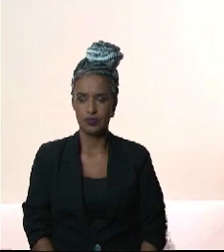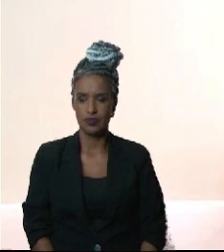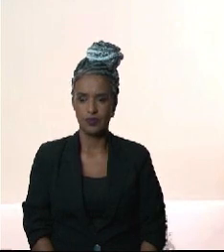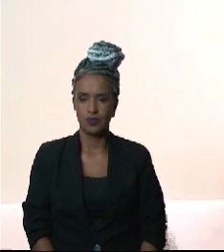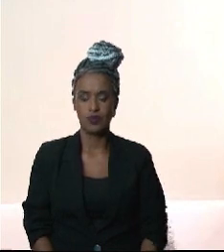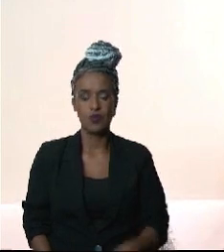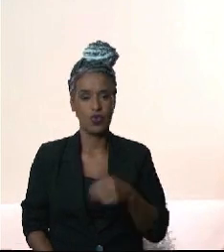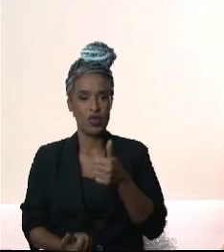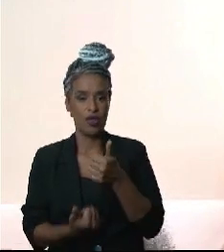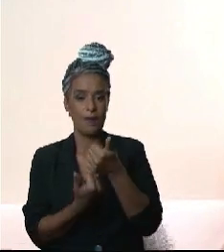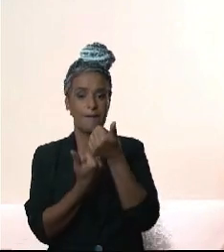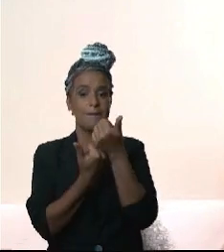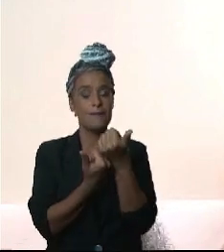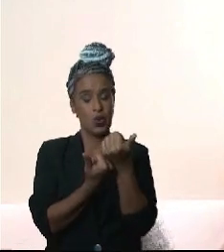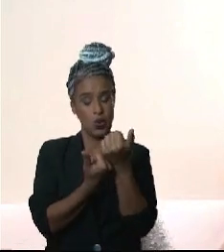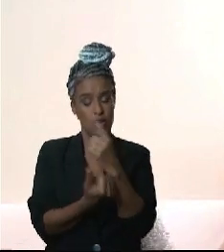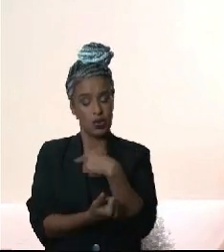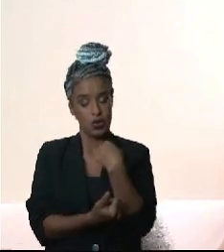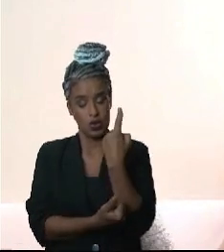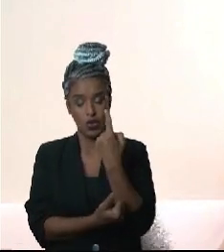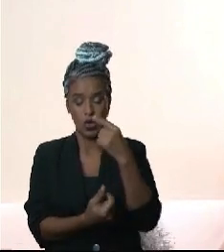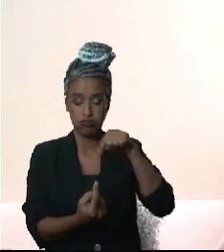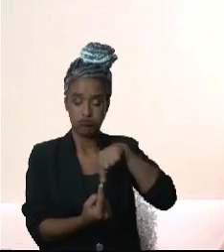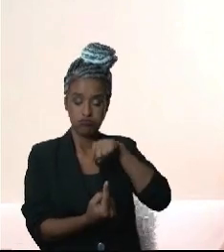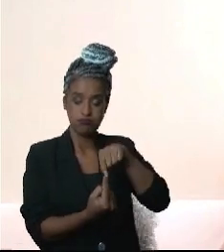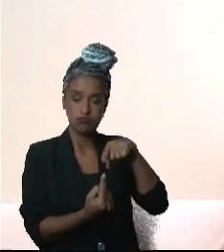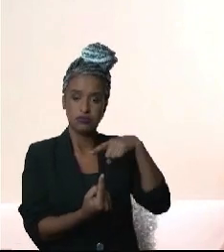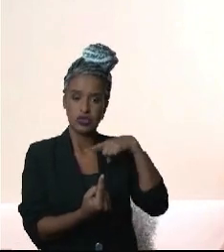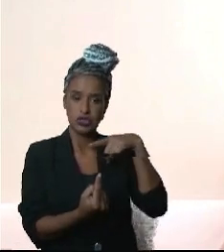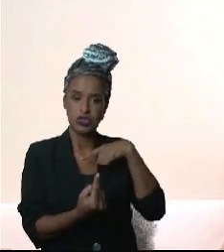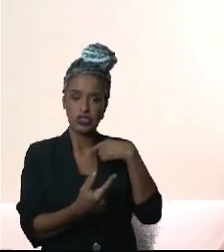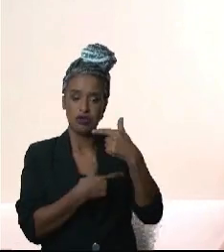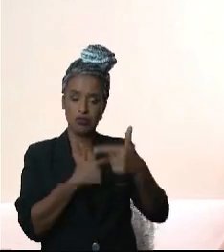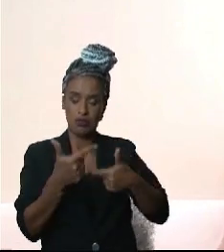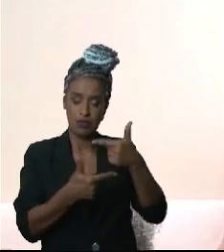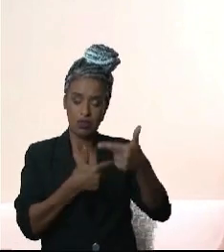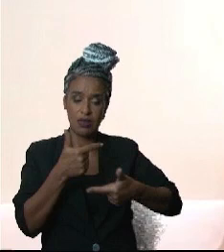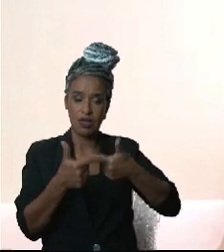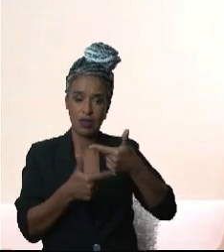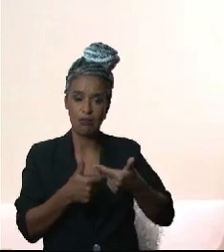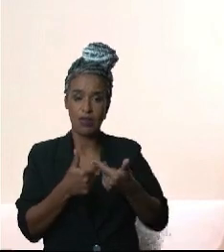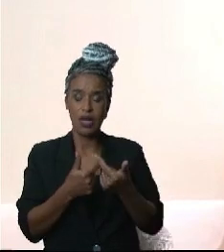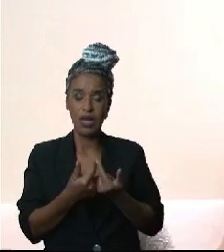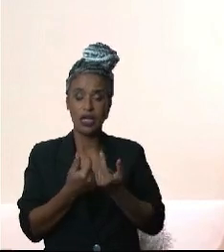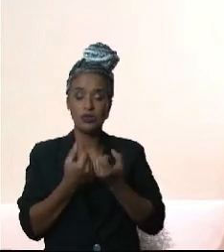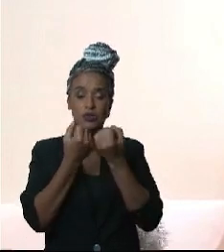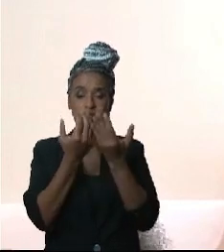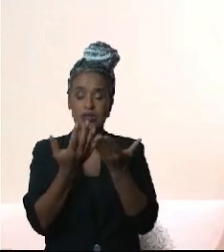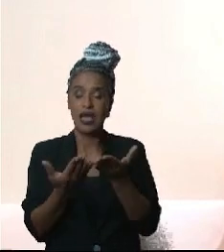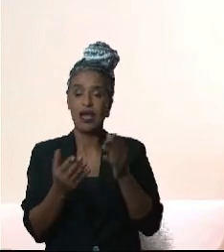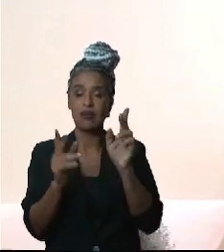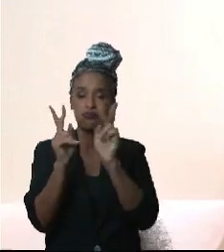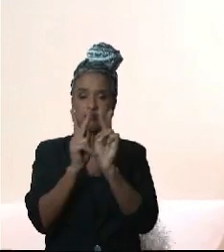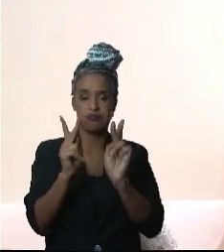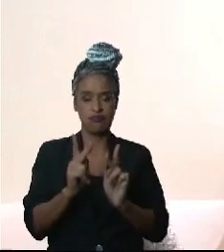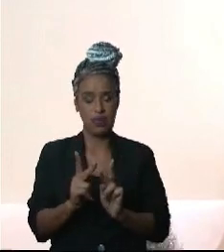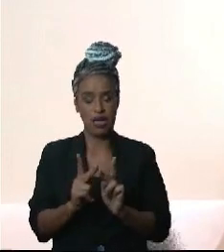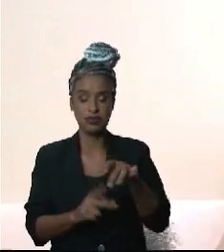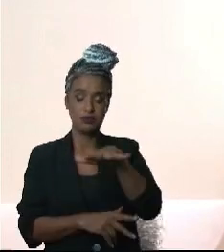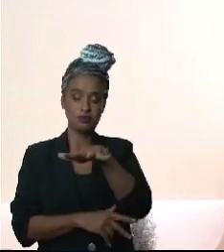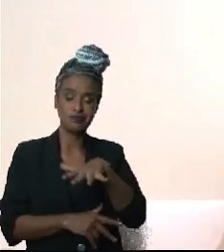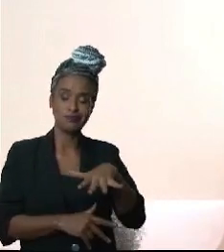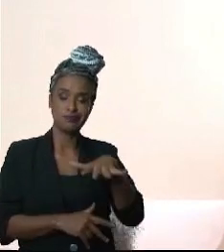O apoio que as nossas missões dão às missões de paz das Nações Unidas no